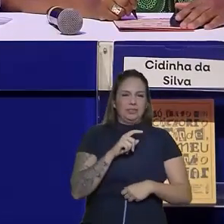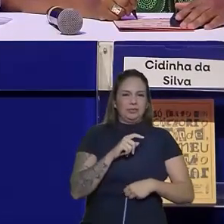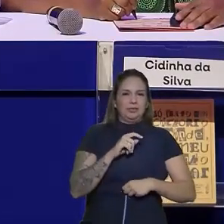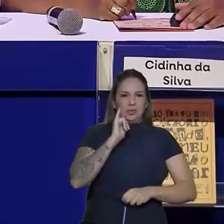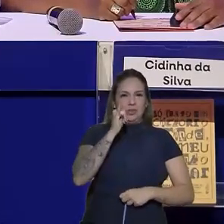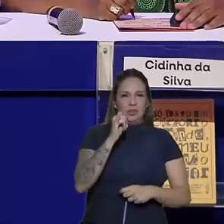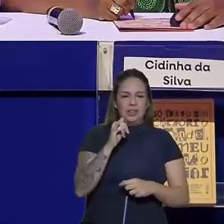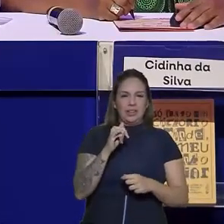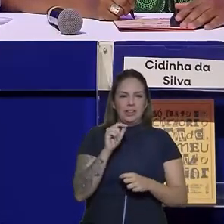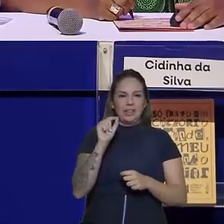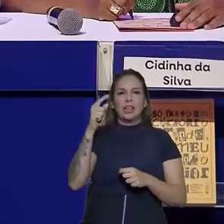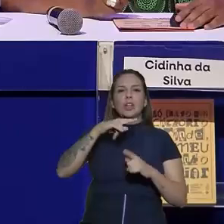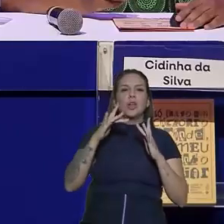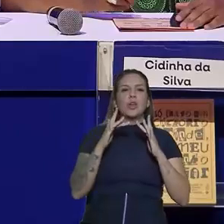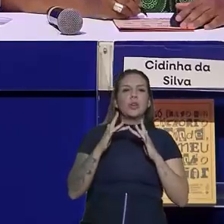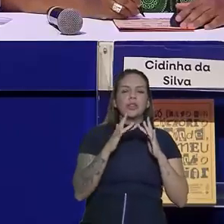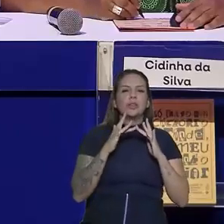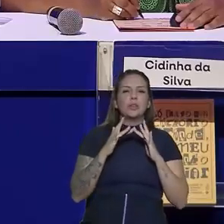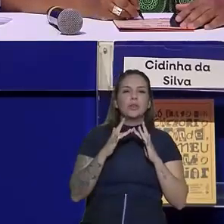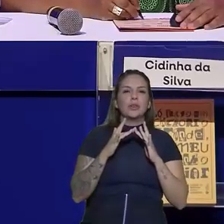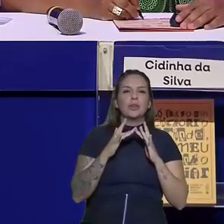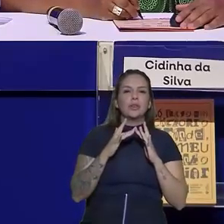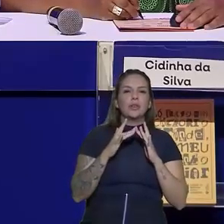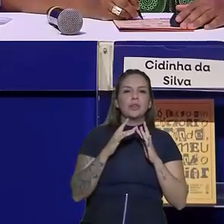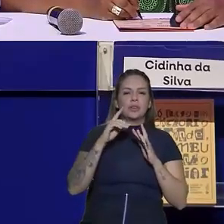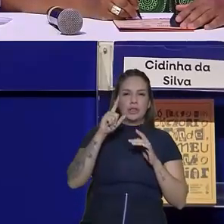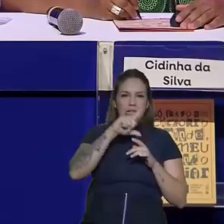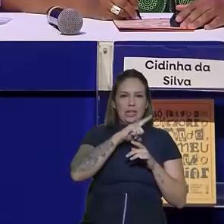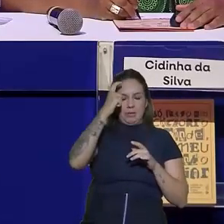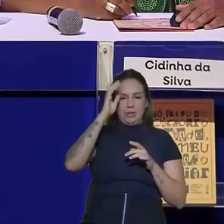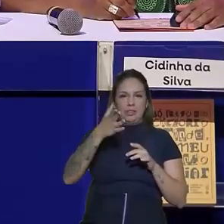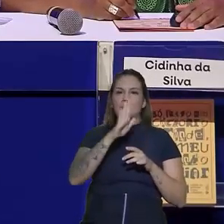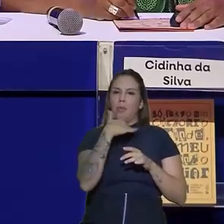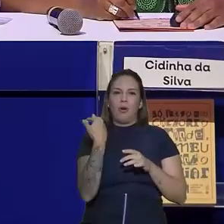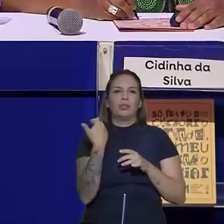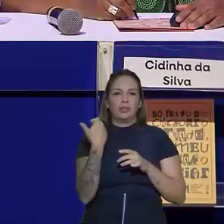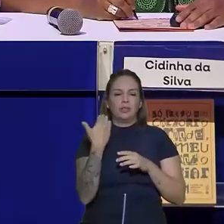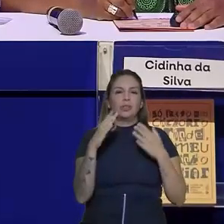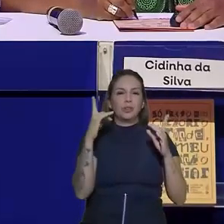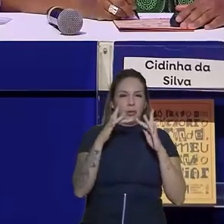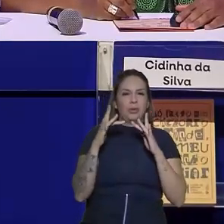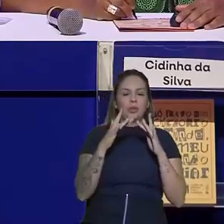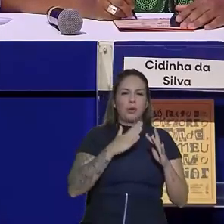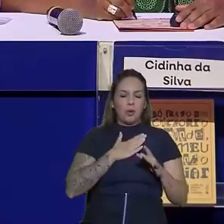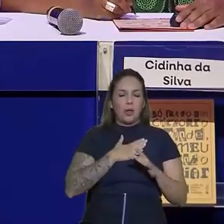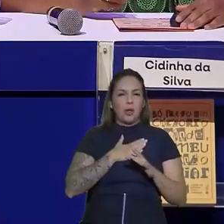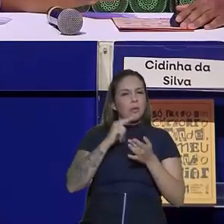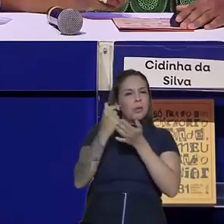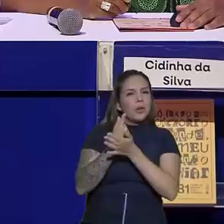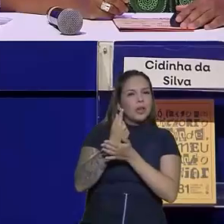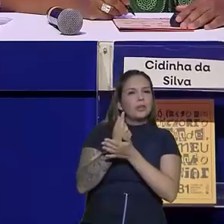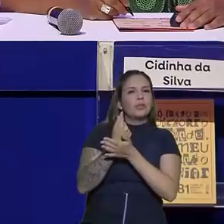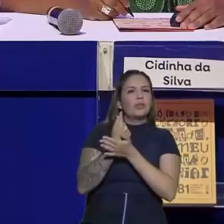te contar. Adivinha quem entrou em contato? O embuste do Silva, que pensei que já era falecido. Entrou em contato comigo, puxando o papo